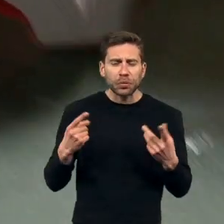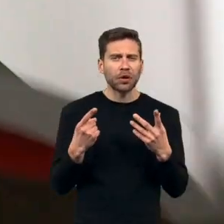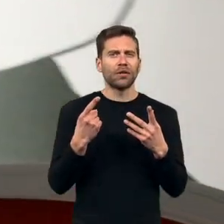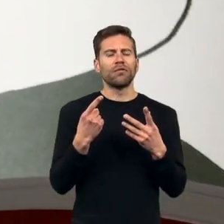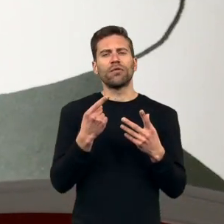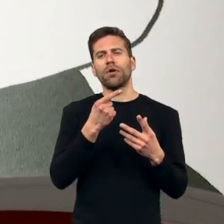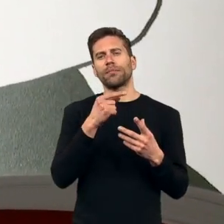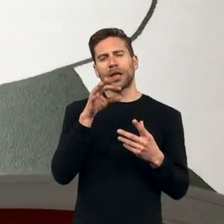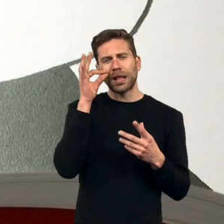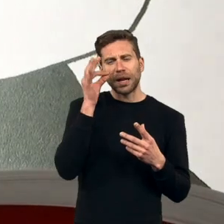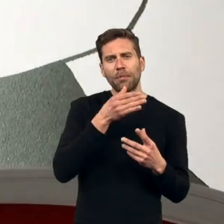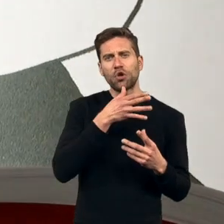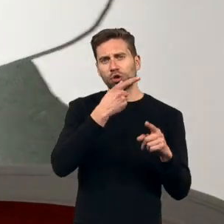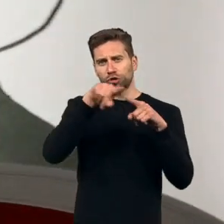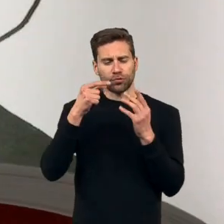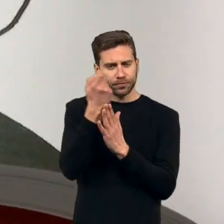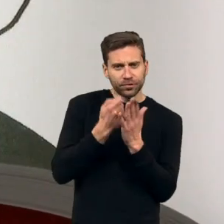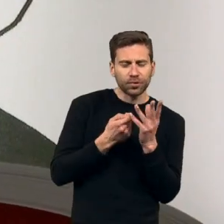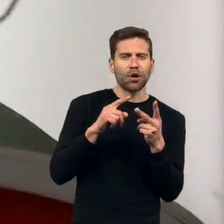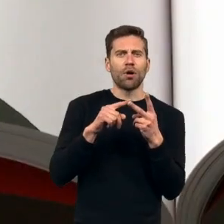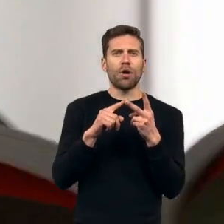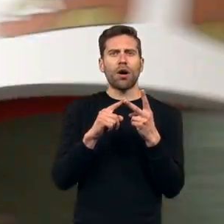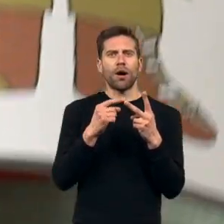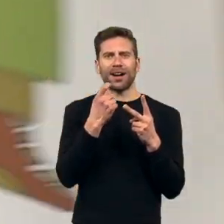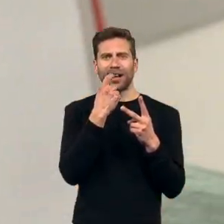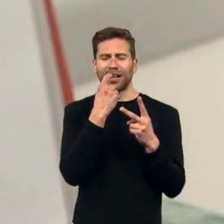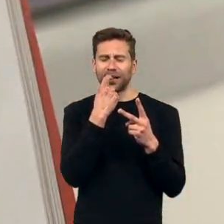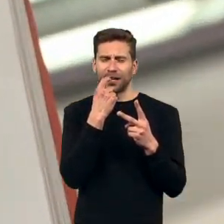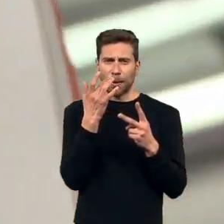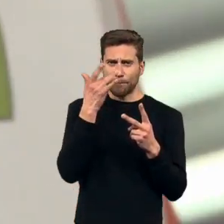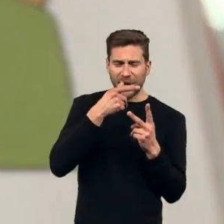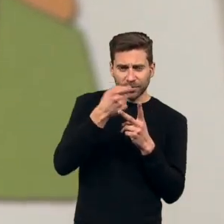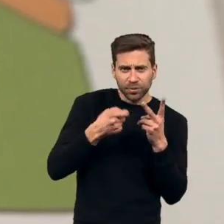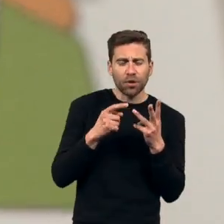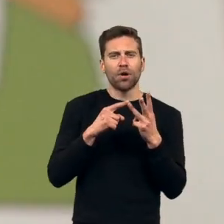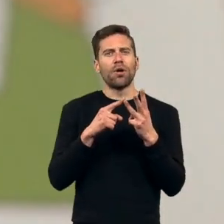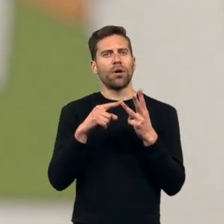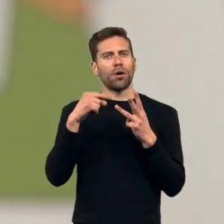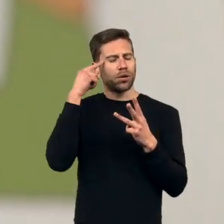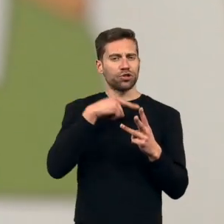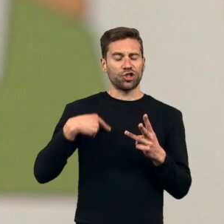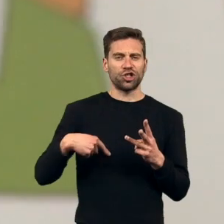lápis de cor, fiz coisas a grafite, fiz coisas a tinta da China,